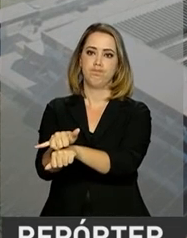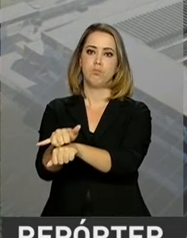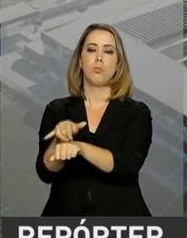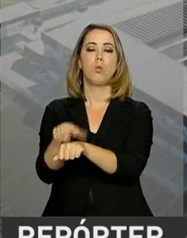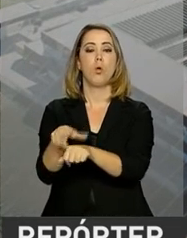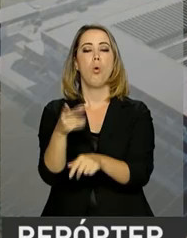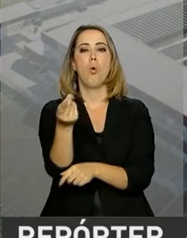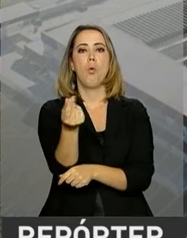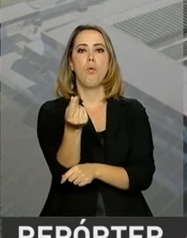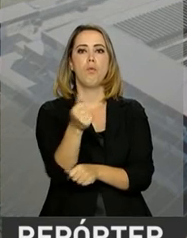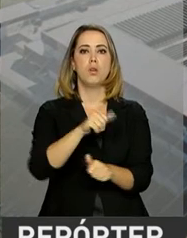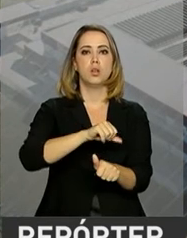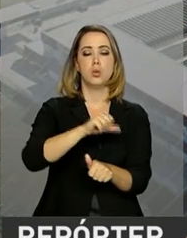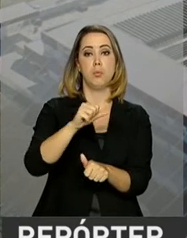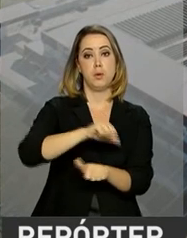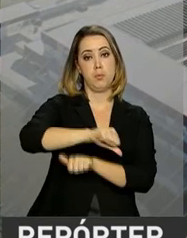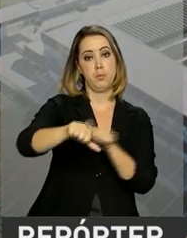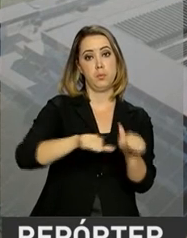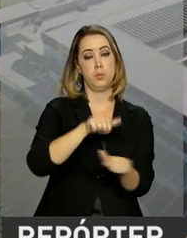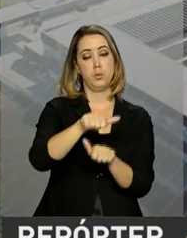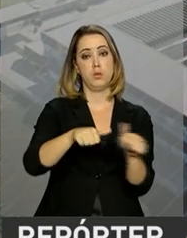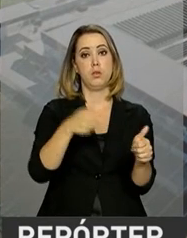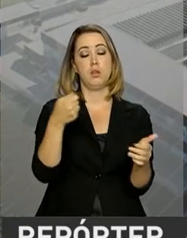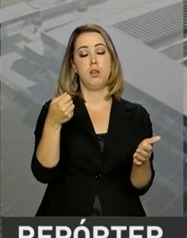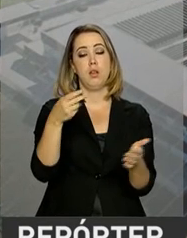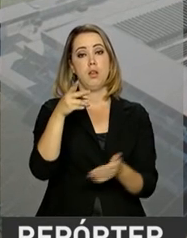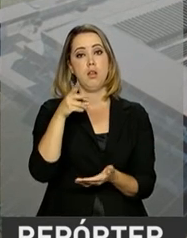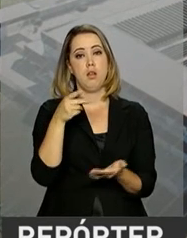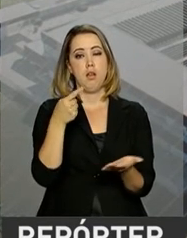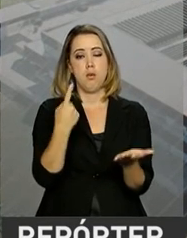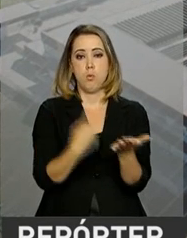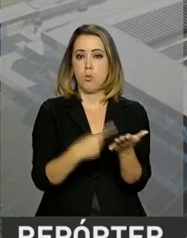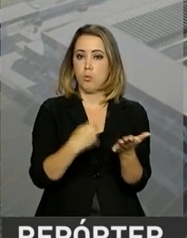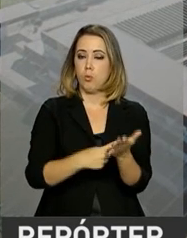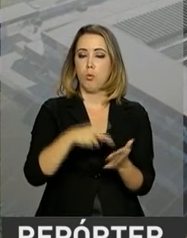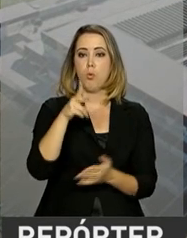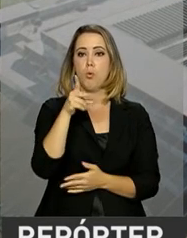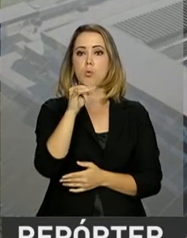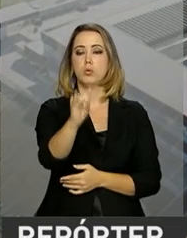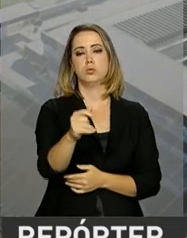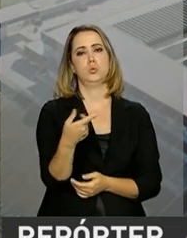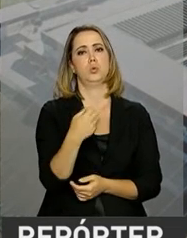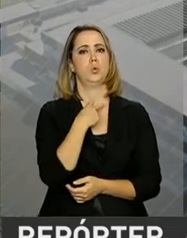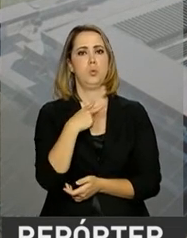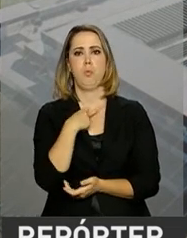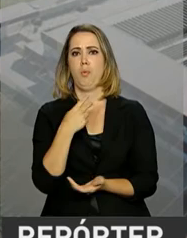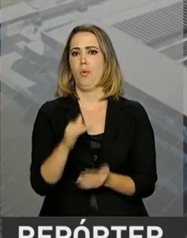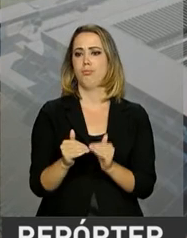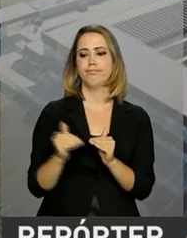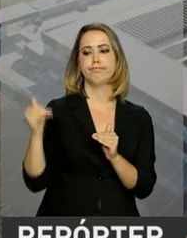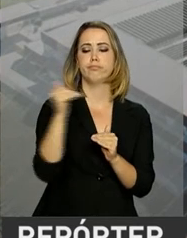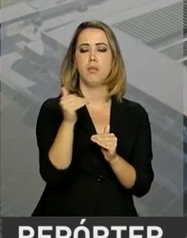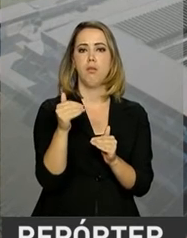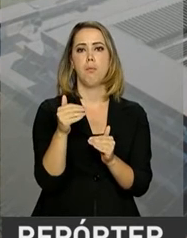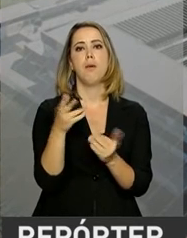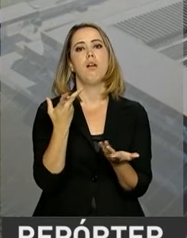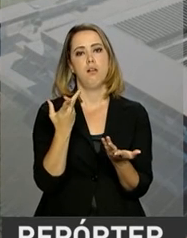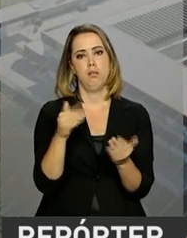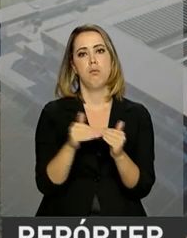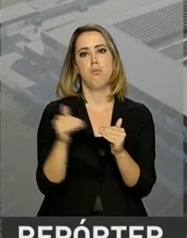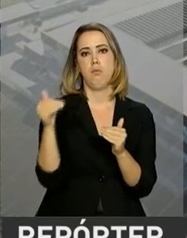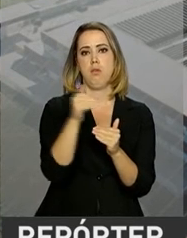remarcação ou cancelamento o reembolso da passagem não poderão ser maiores que o valor pago pelo bilhete mesmo que ele seja